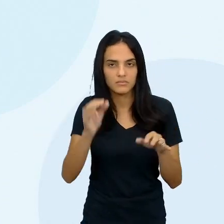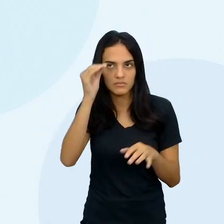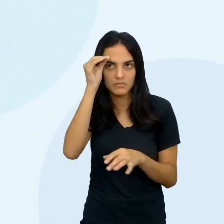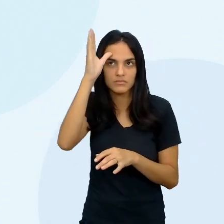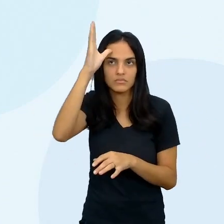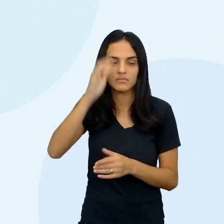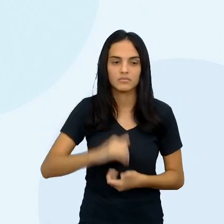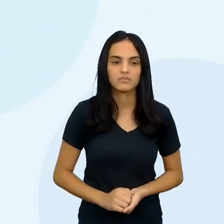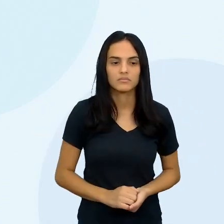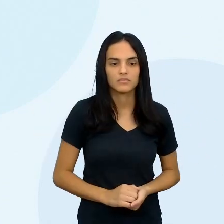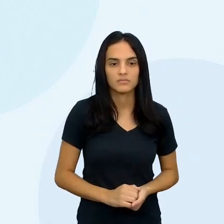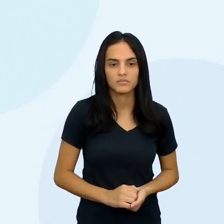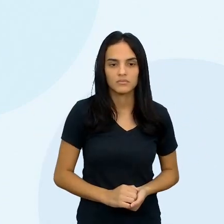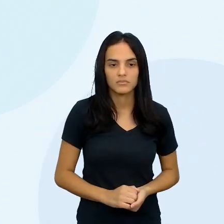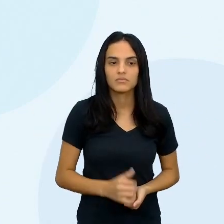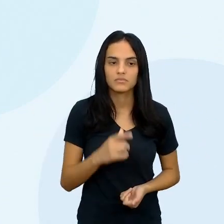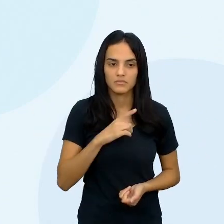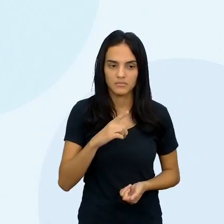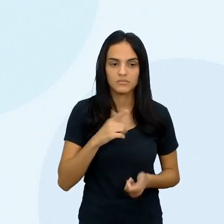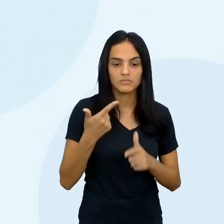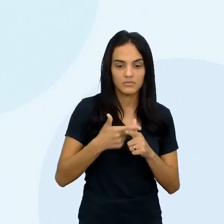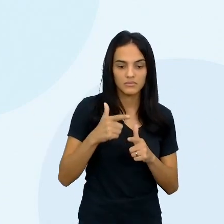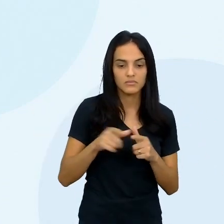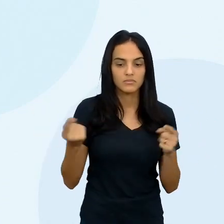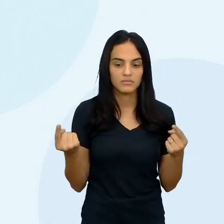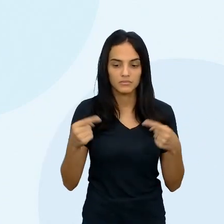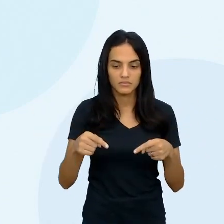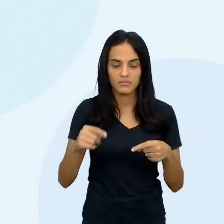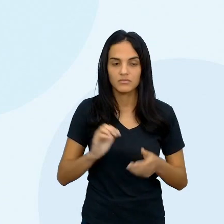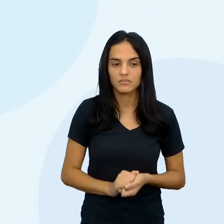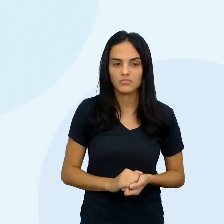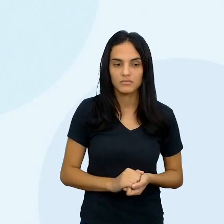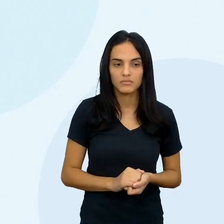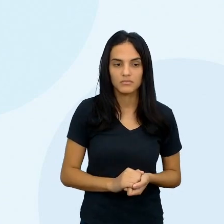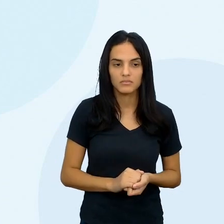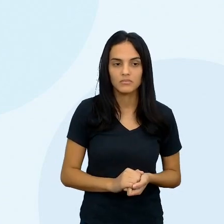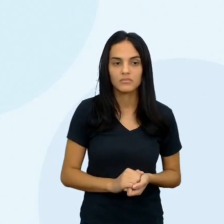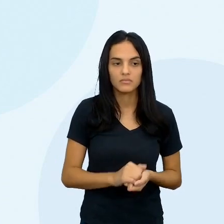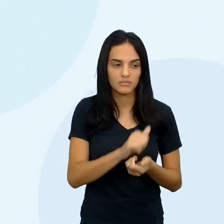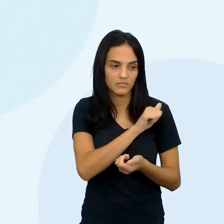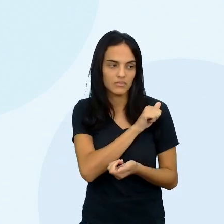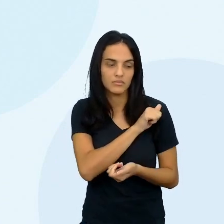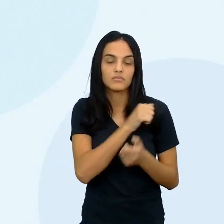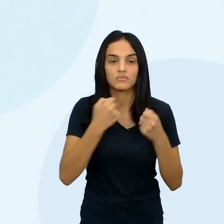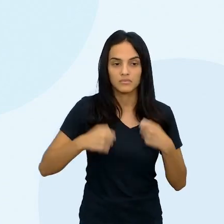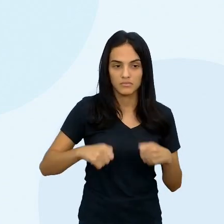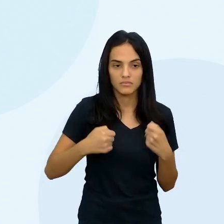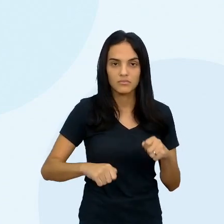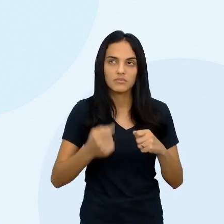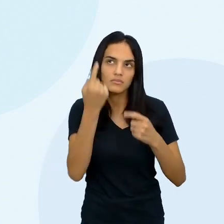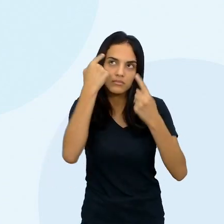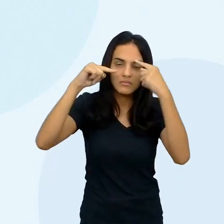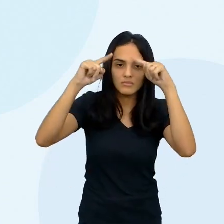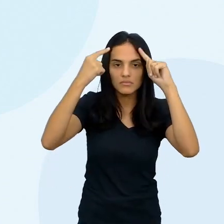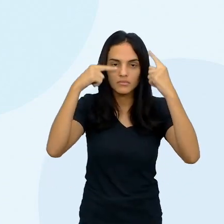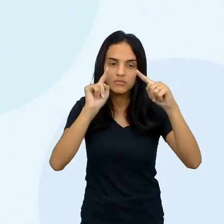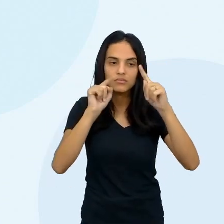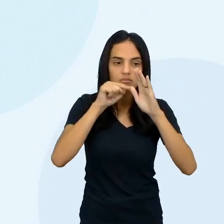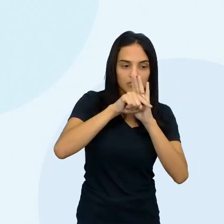conhecimento. Tendo um problema desafiador, o estudante deve ter criatividade, espírito